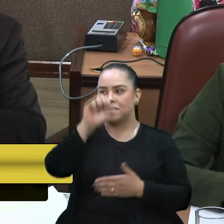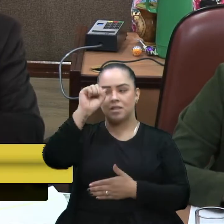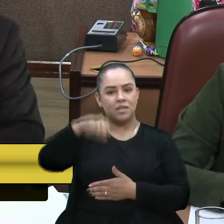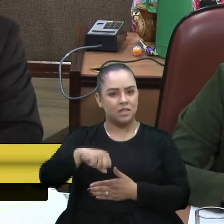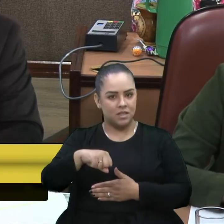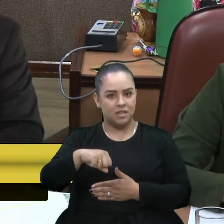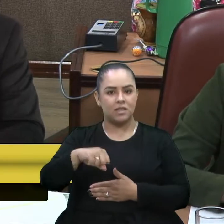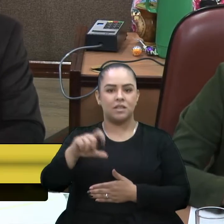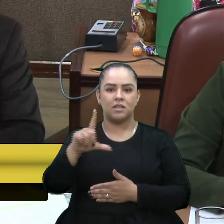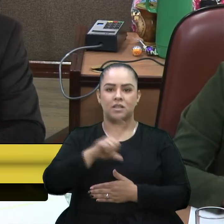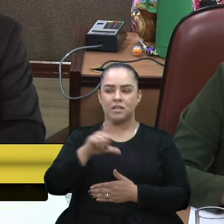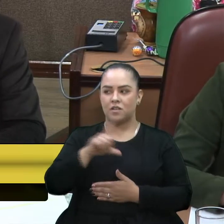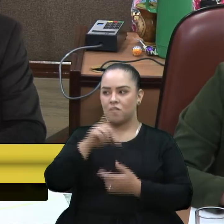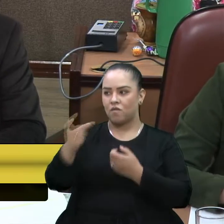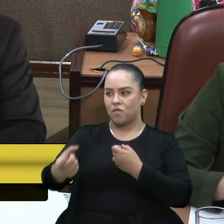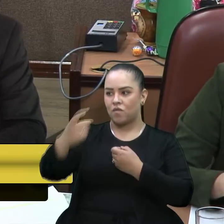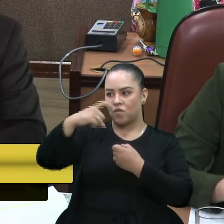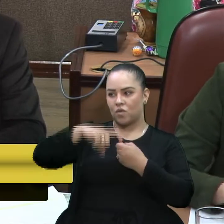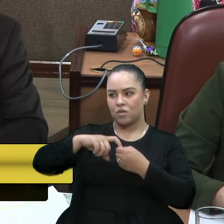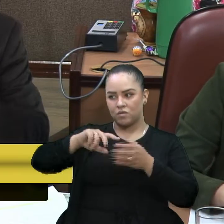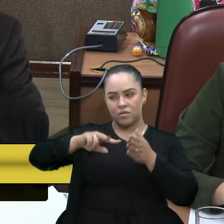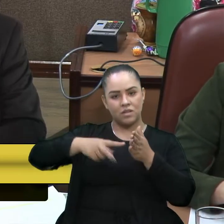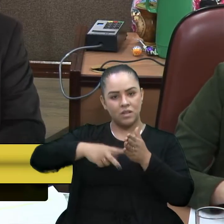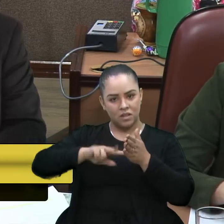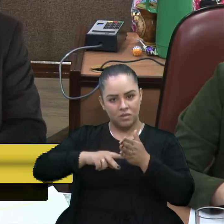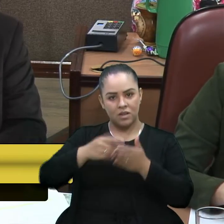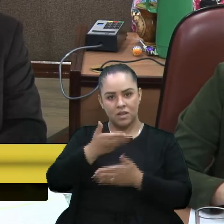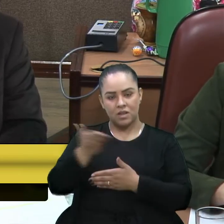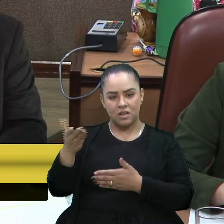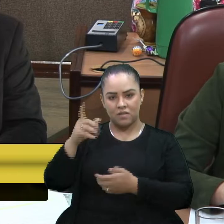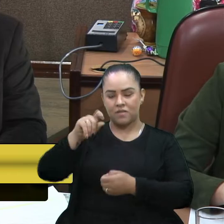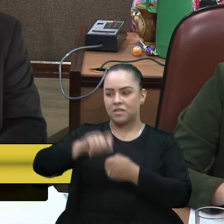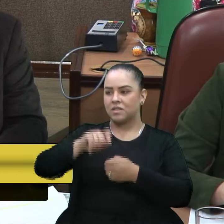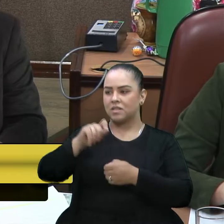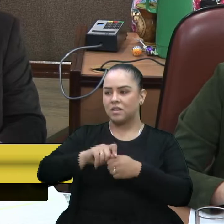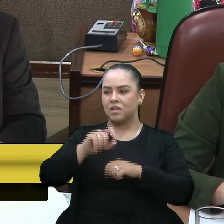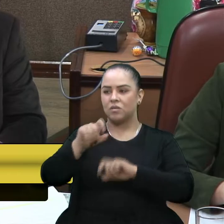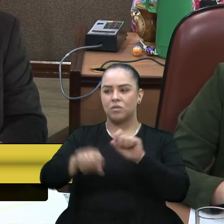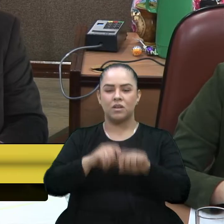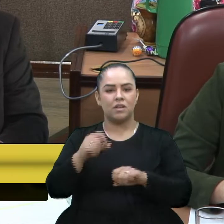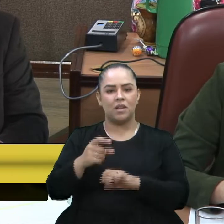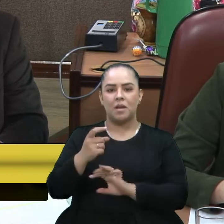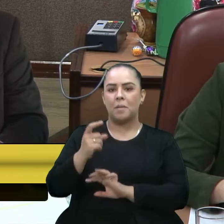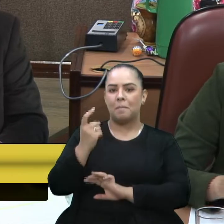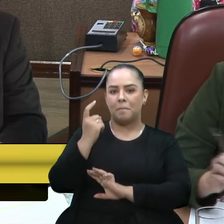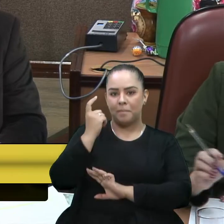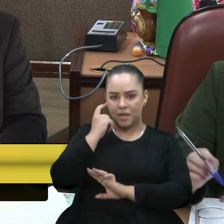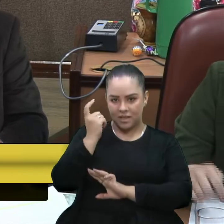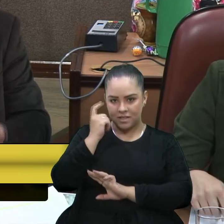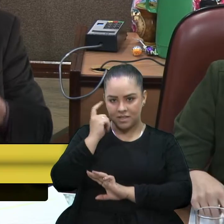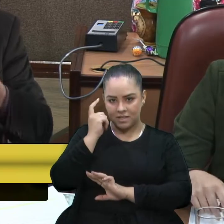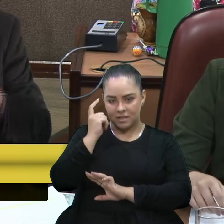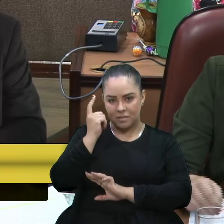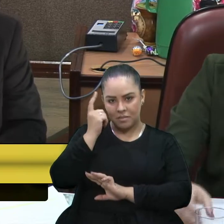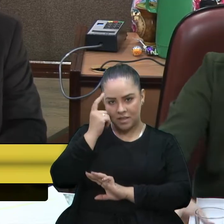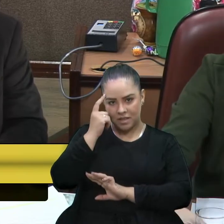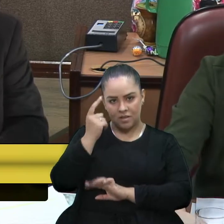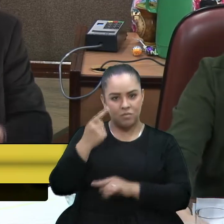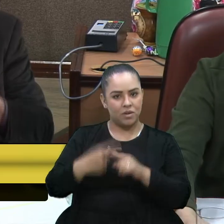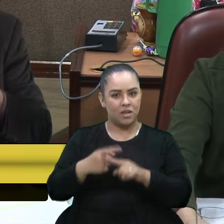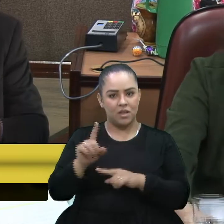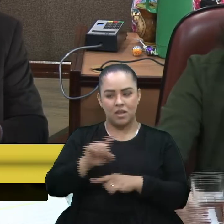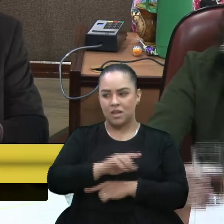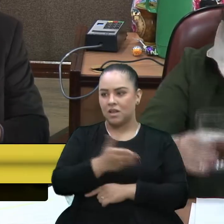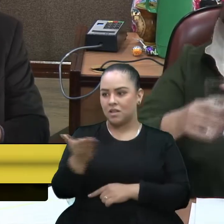um recuo do sindicato, que eles botem o dedo na consciência, que eles não estão agindo